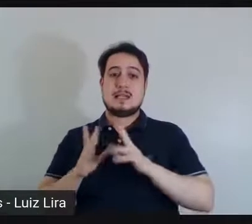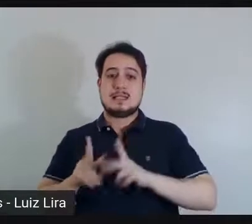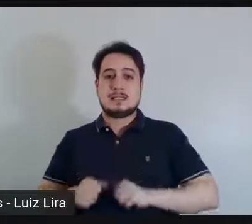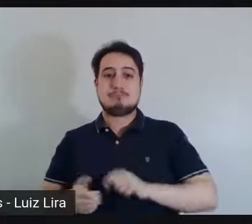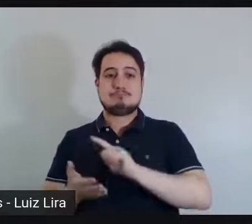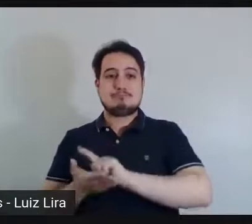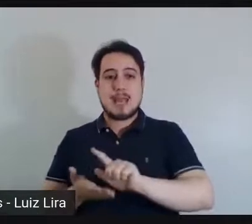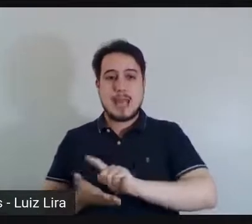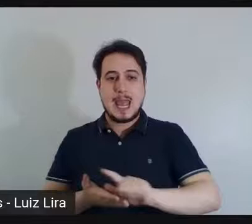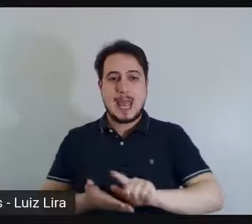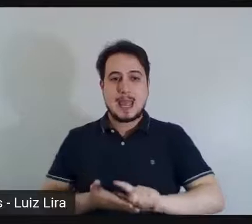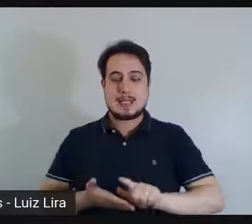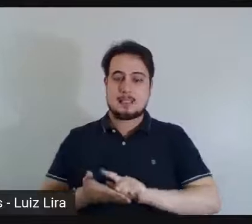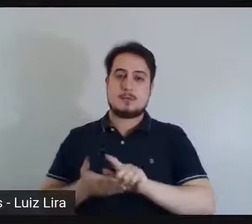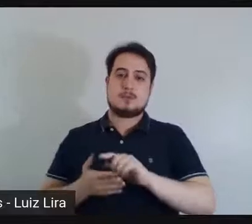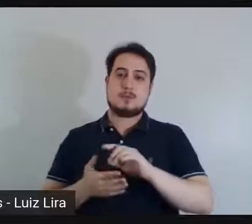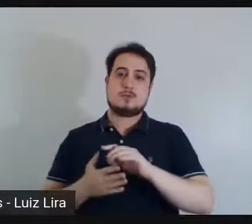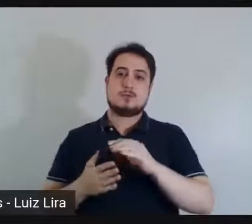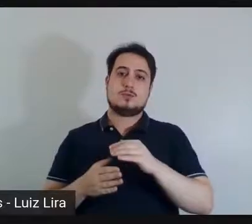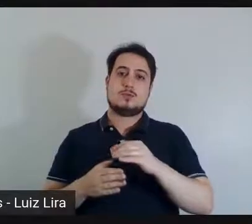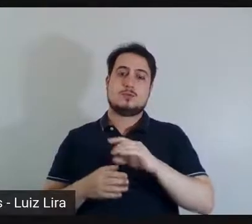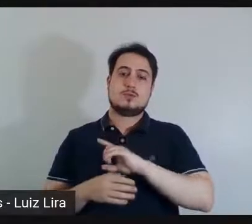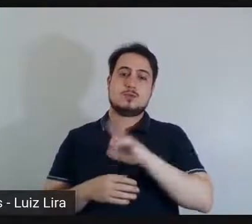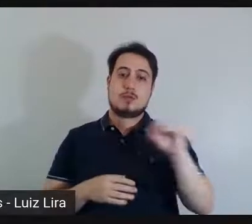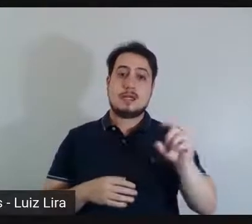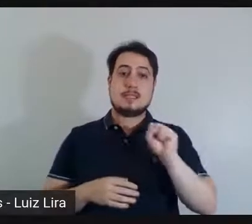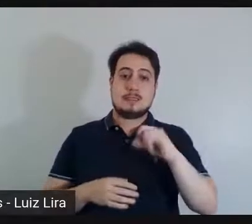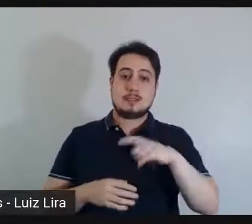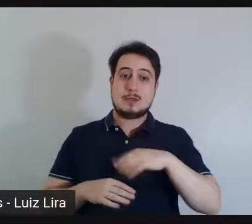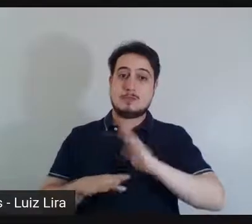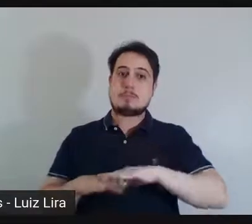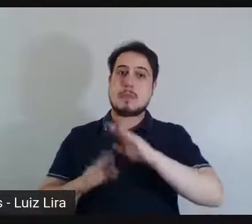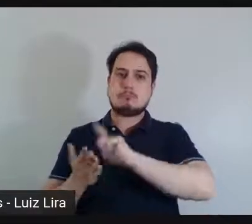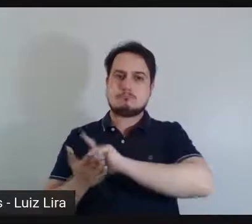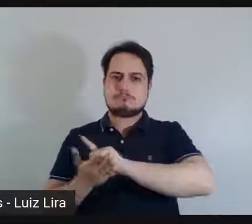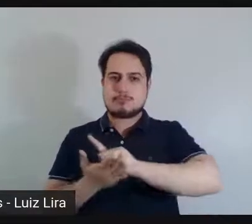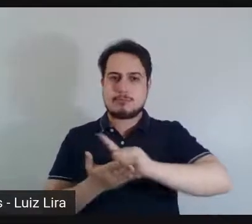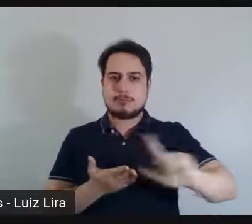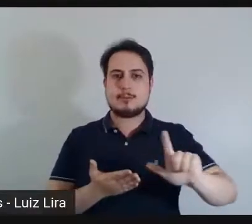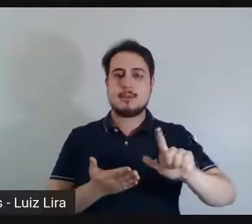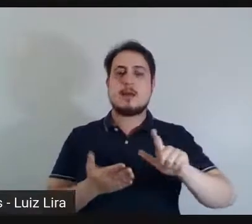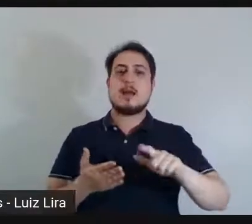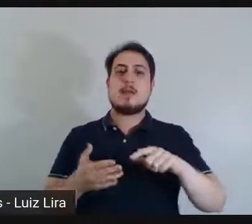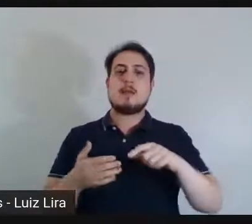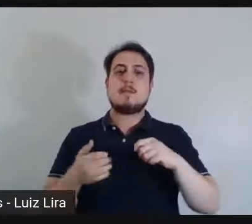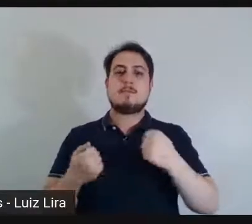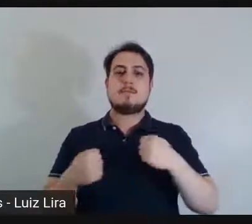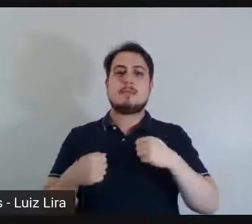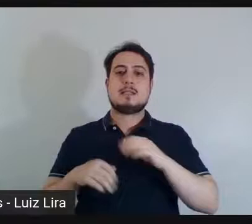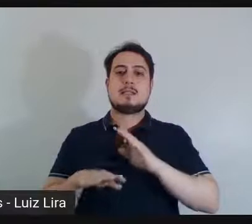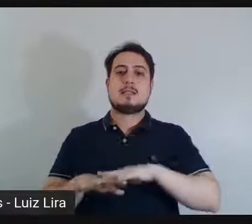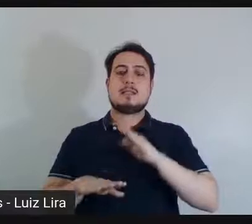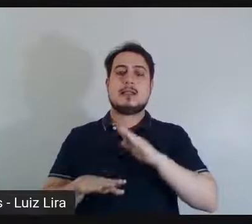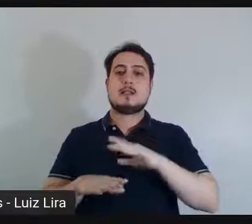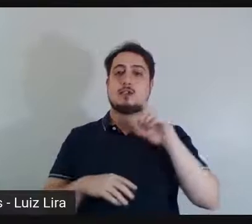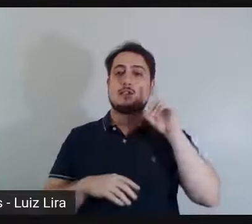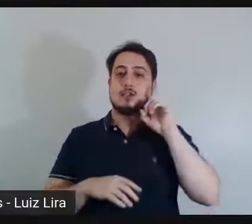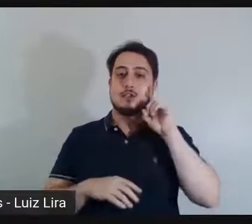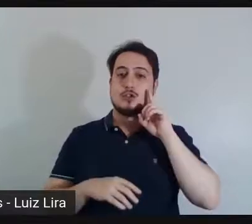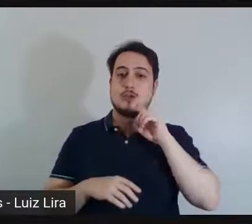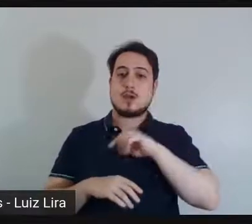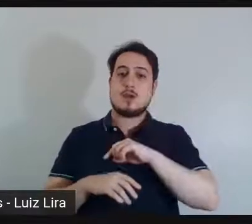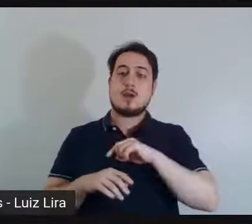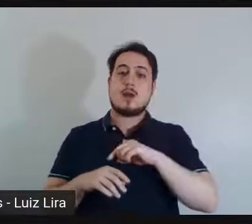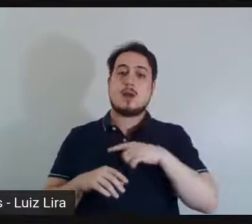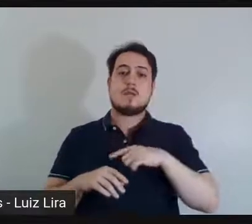dia. Então, se eu tenho mais limpeza durante o dia, mais frequência, aumentar a frequência diária me impacta